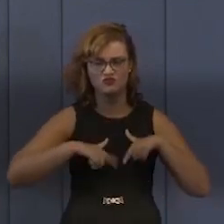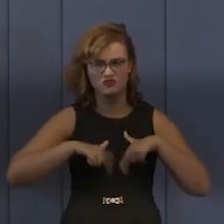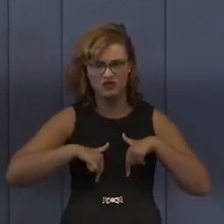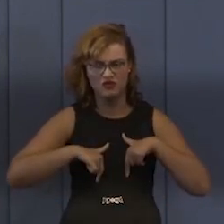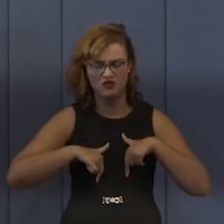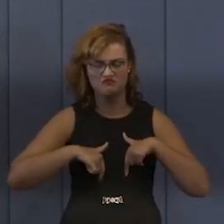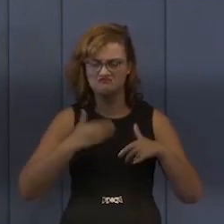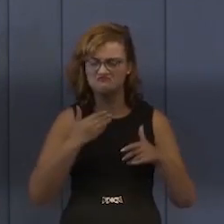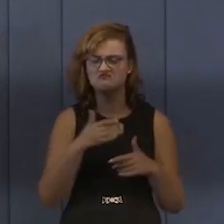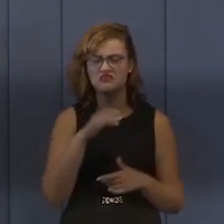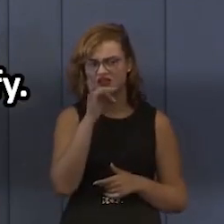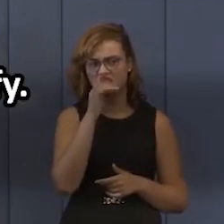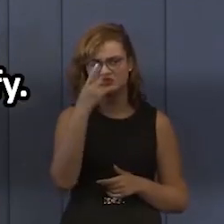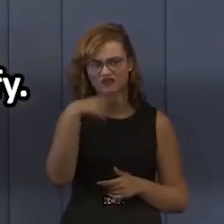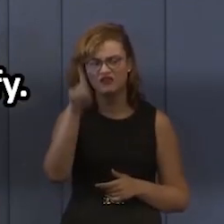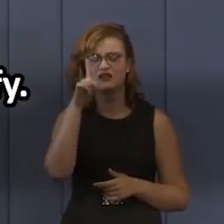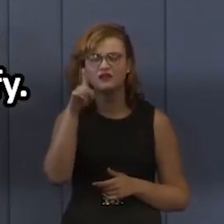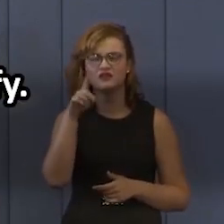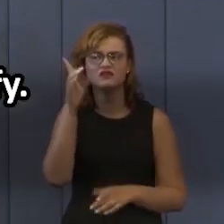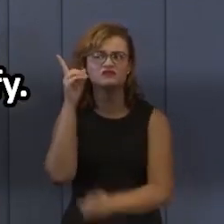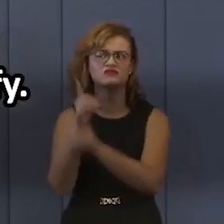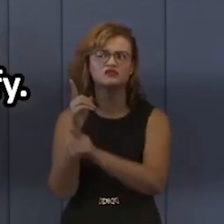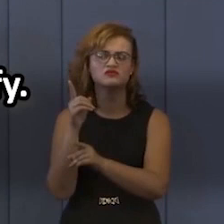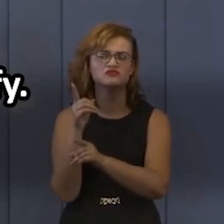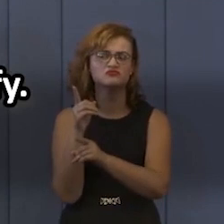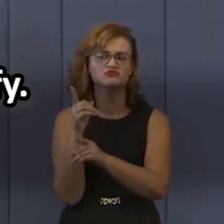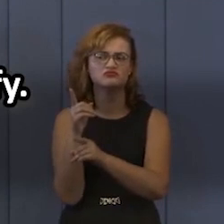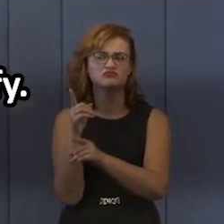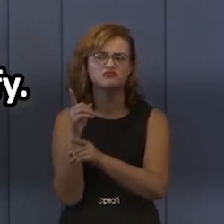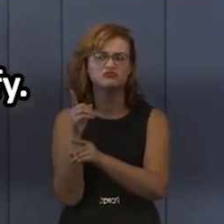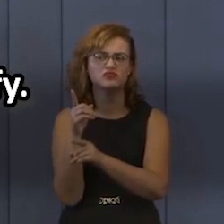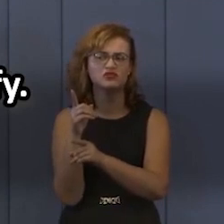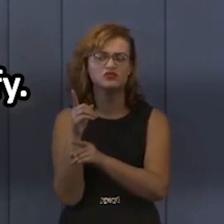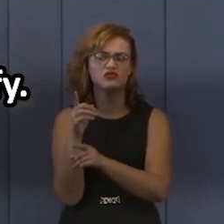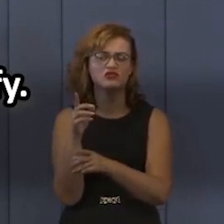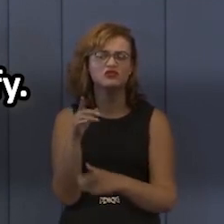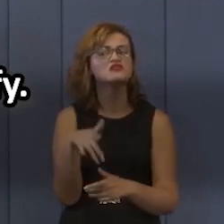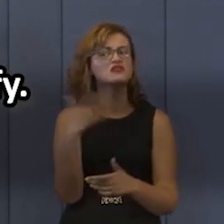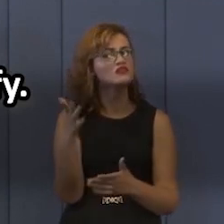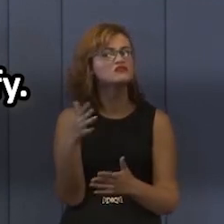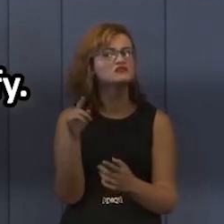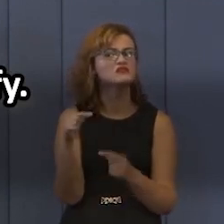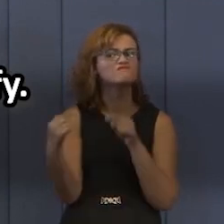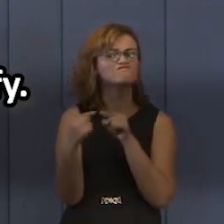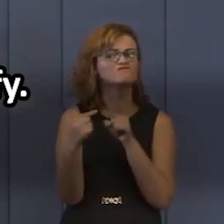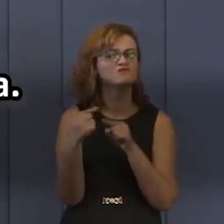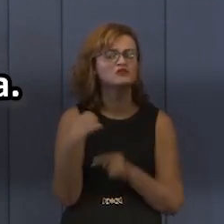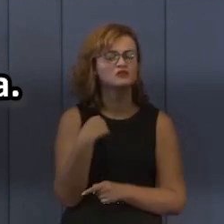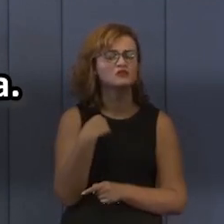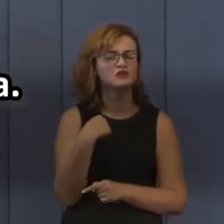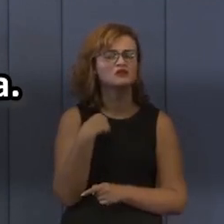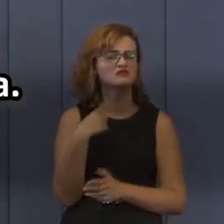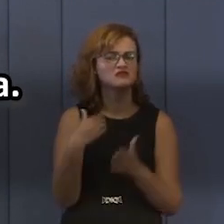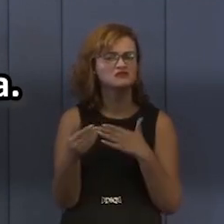quem é judeu, isso é mais fácil de entender. Você pode estar na diáspora e você identifica.